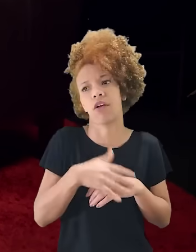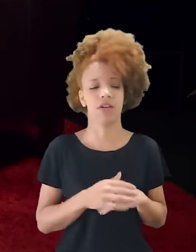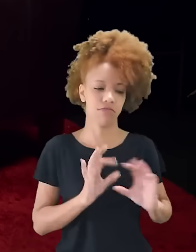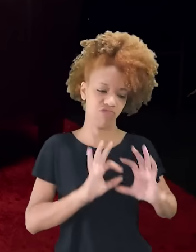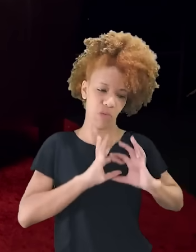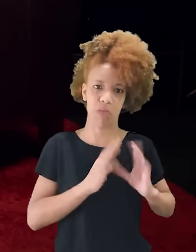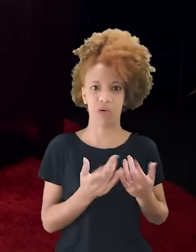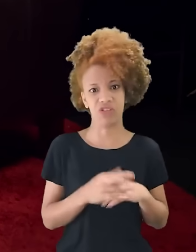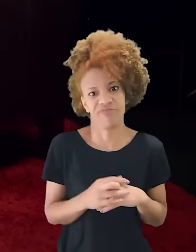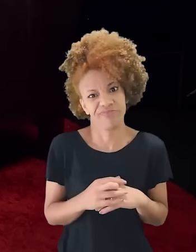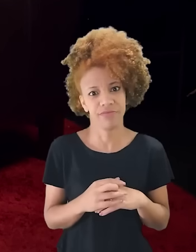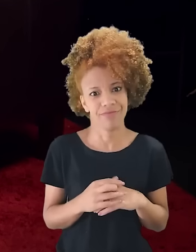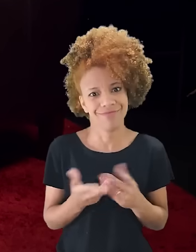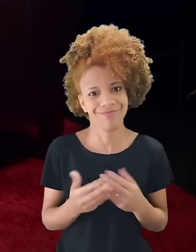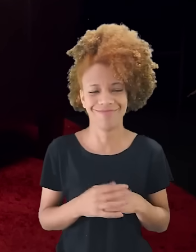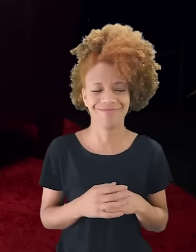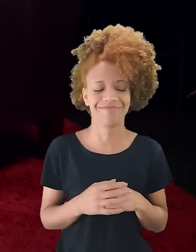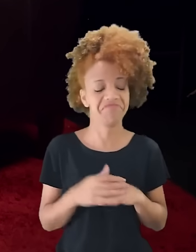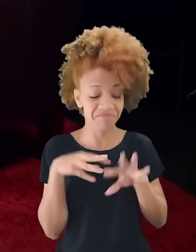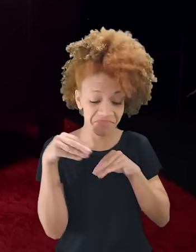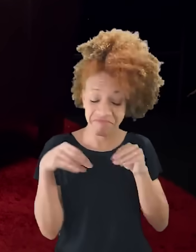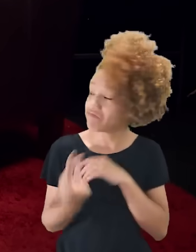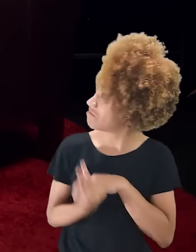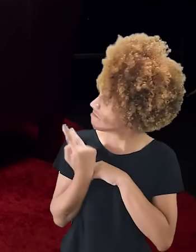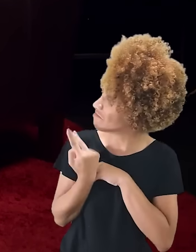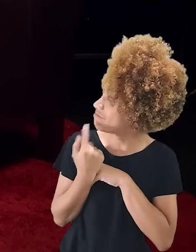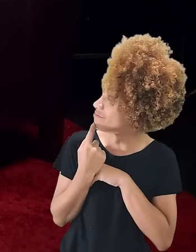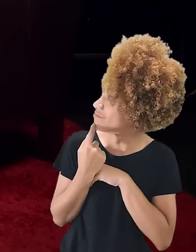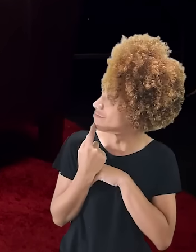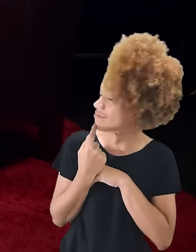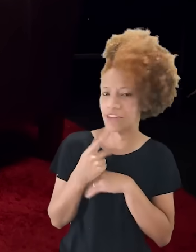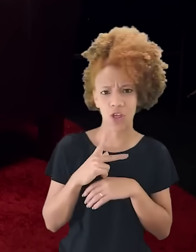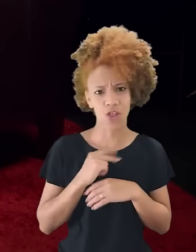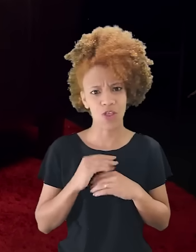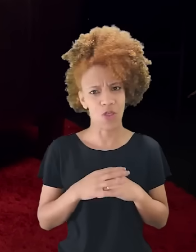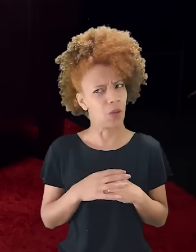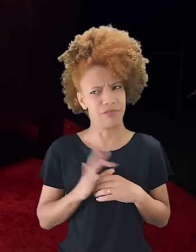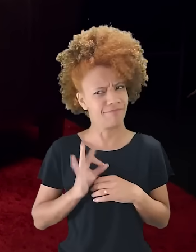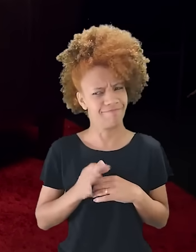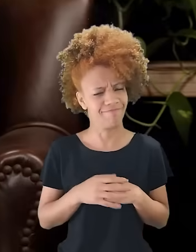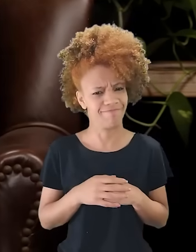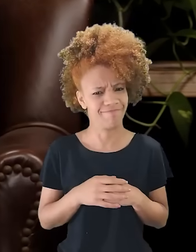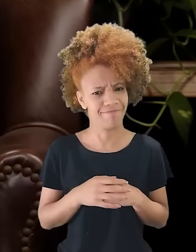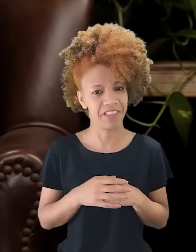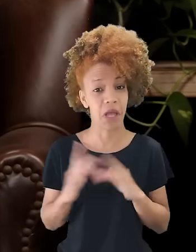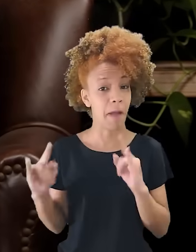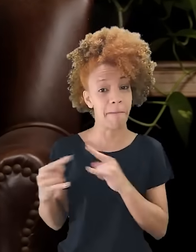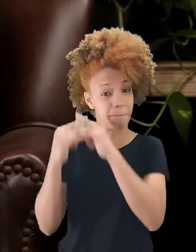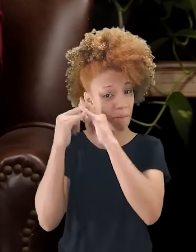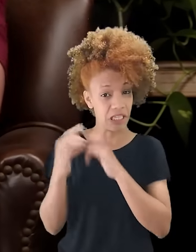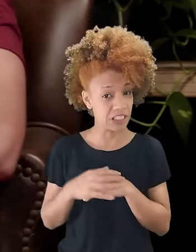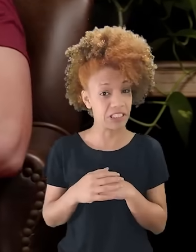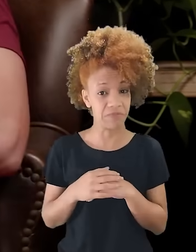brocho eu já tô feliz Vamos ver que nossa decoração na certa Paris